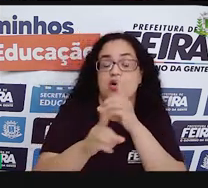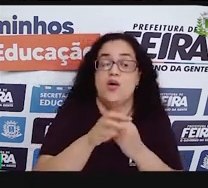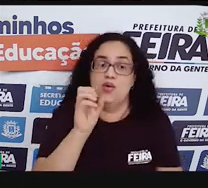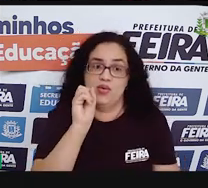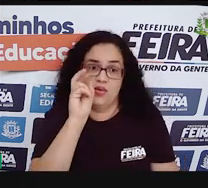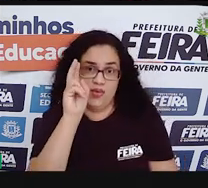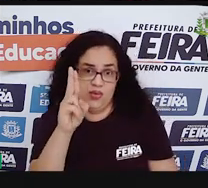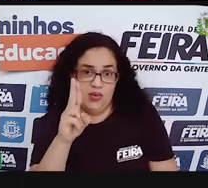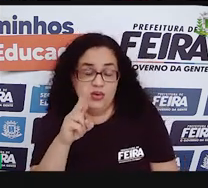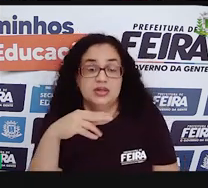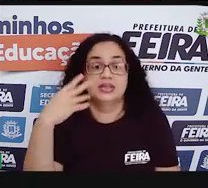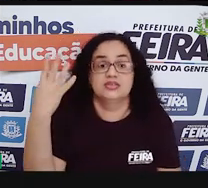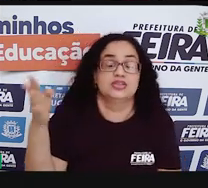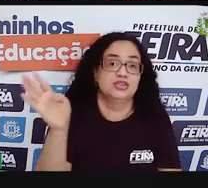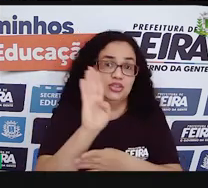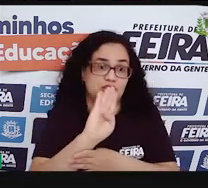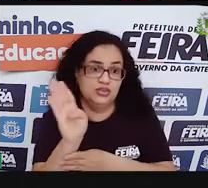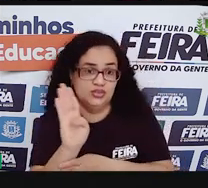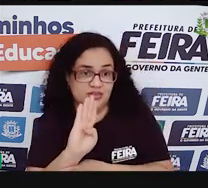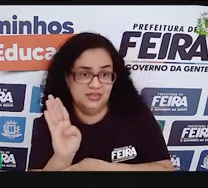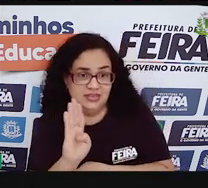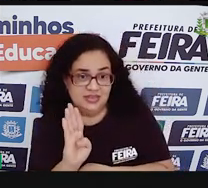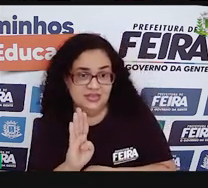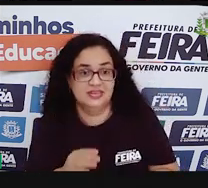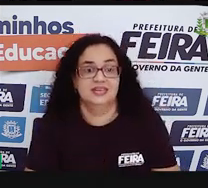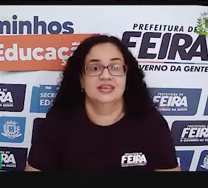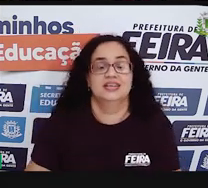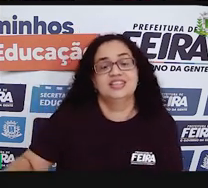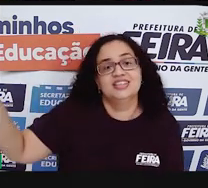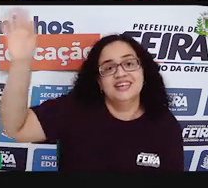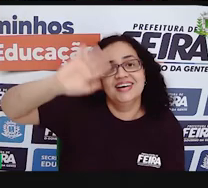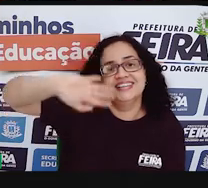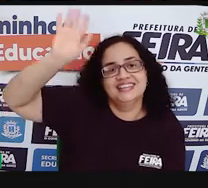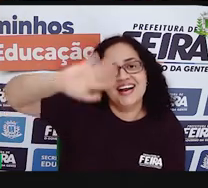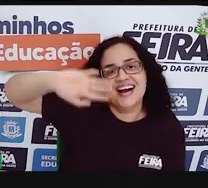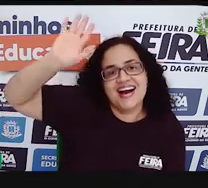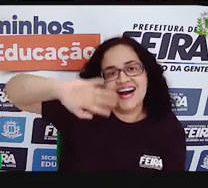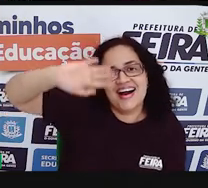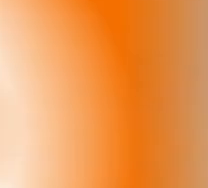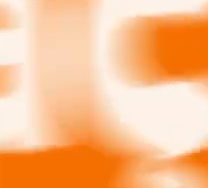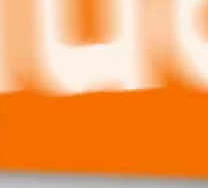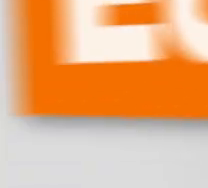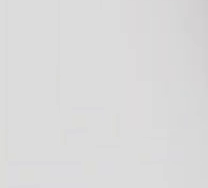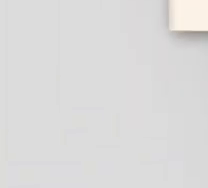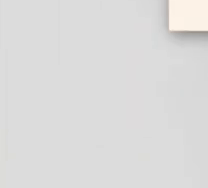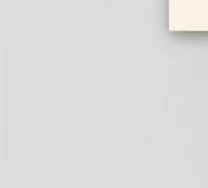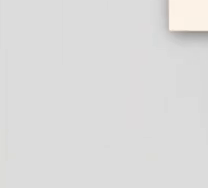certo? Na próxima videoaula, no próximo encontro. Até já, turma!